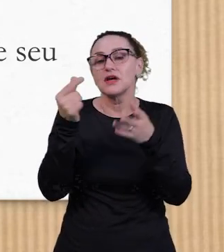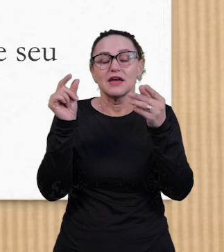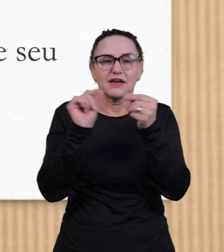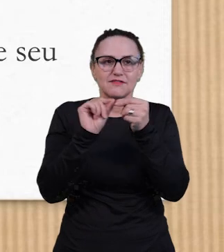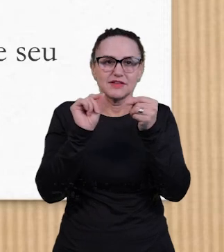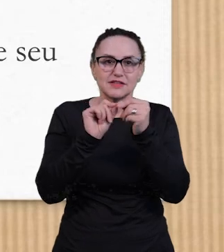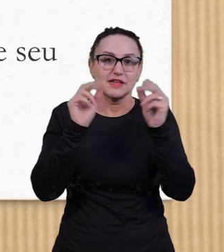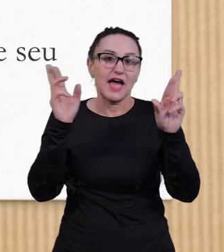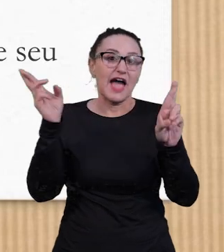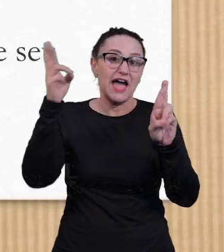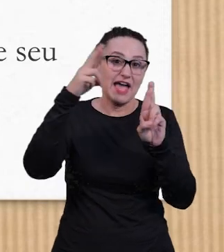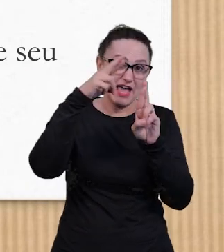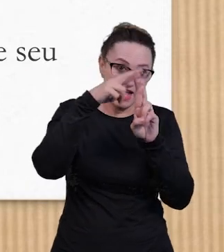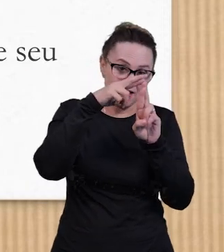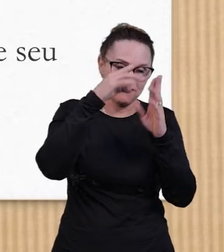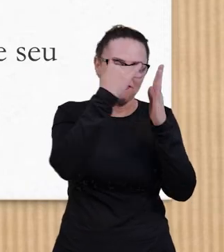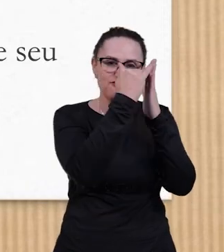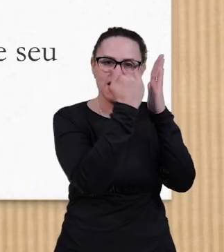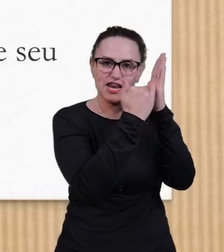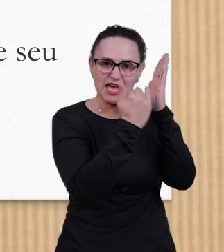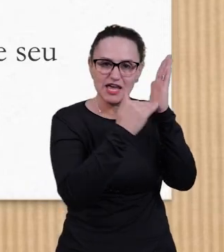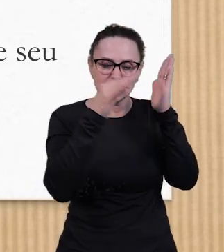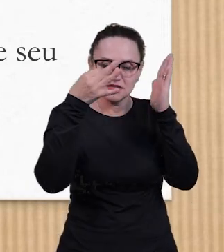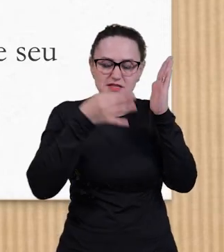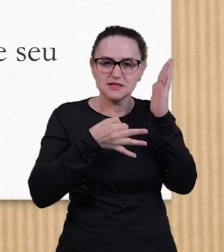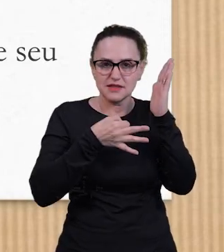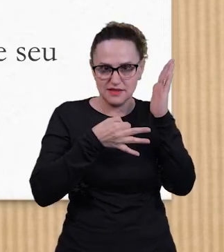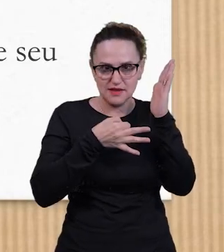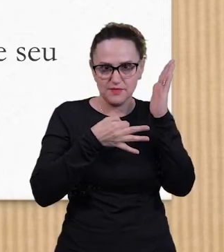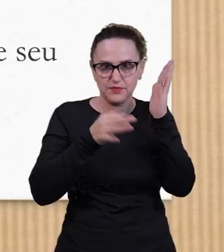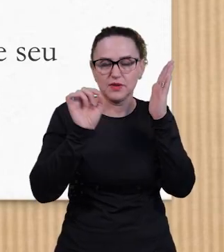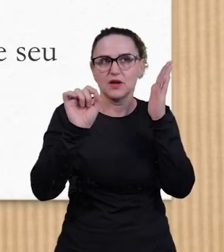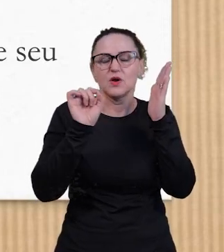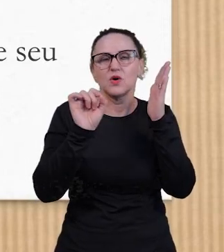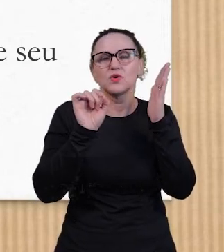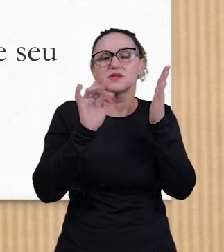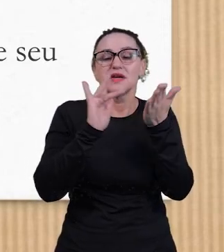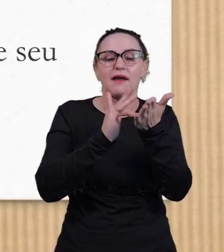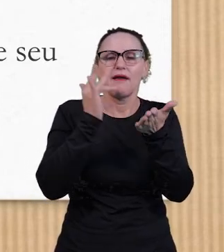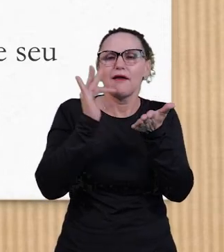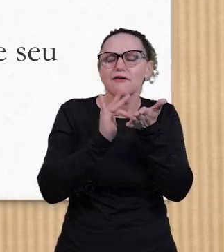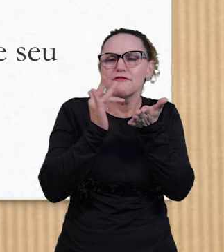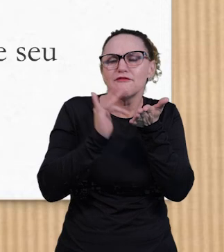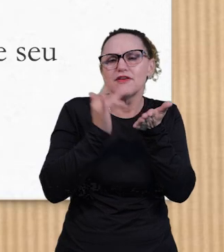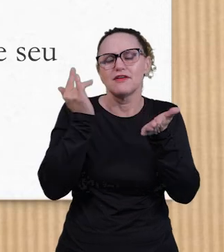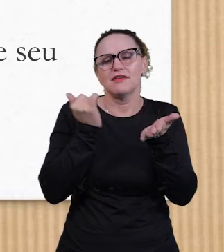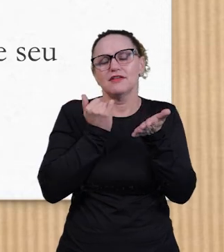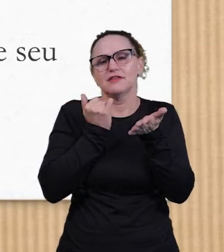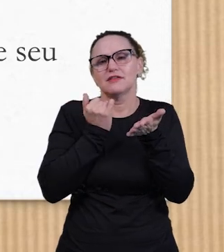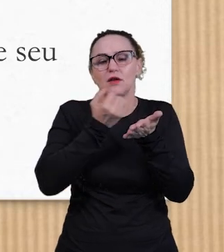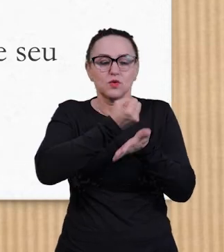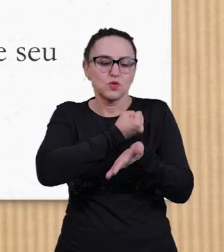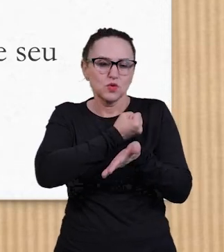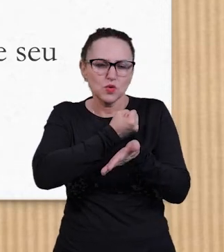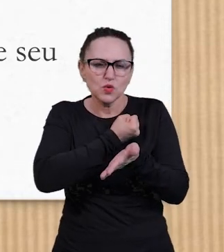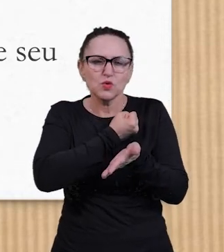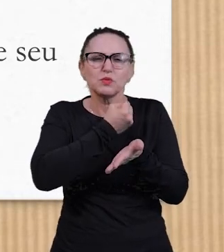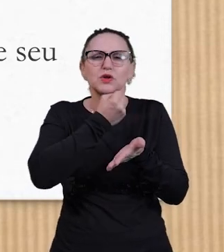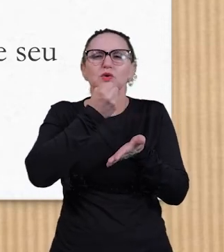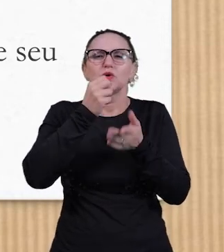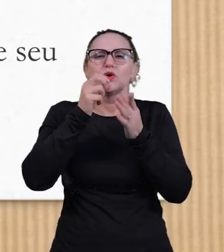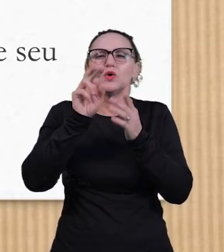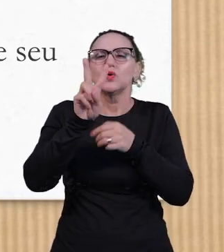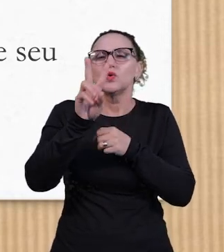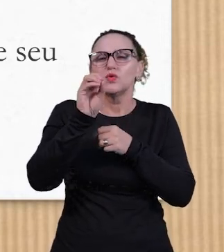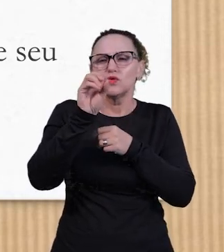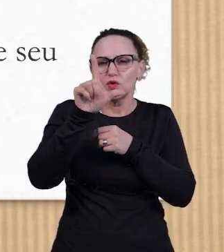completa. Se for artigo científico, que revista ou periódico, o volume, o número, o ano. Se